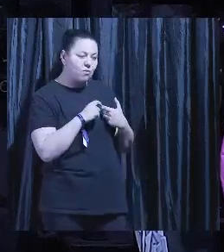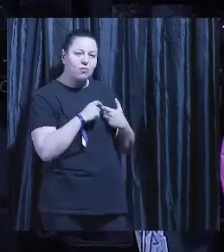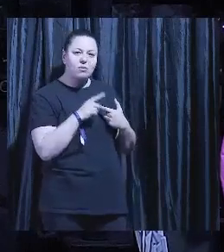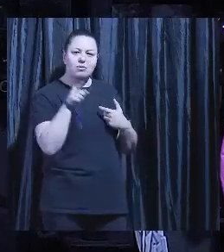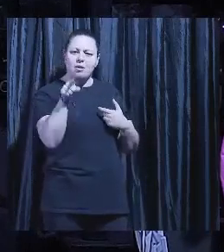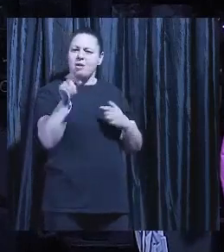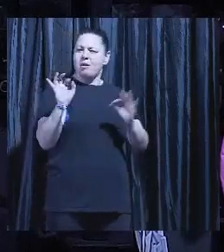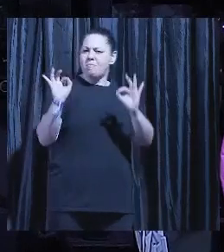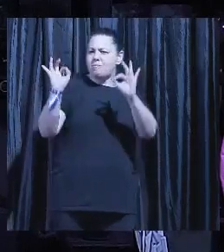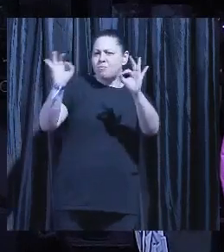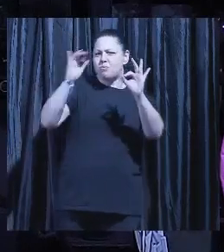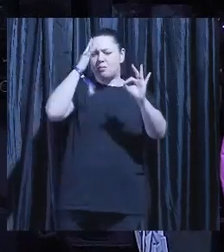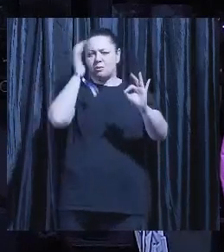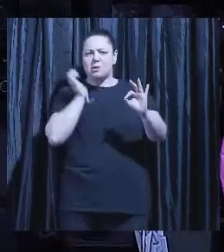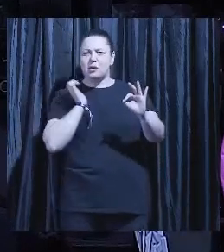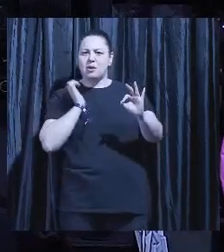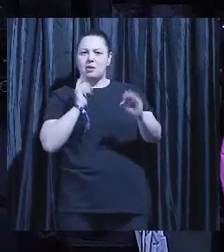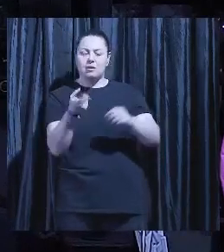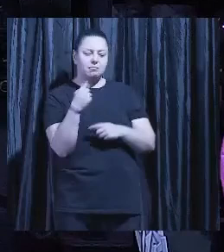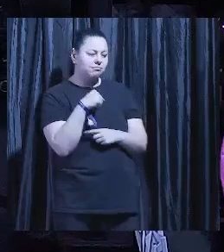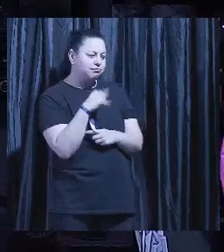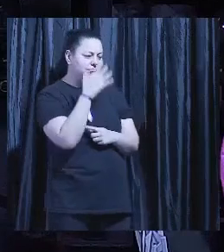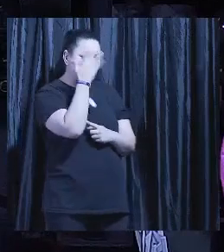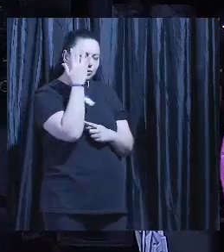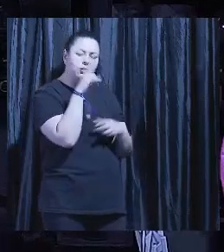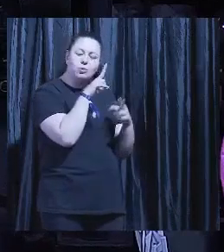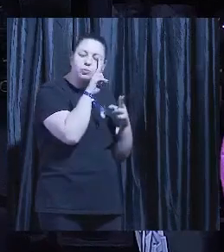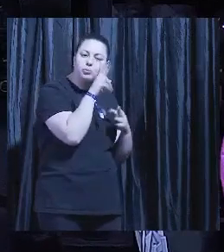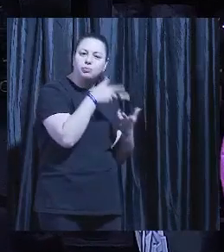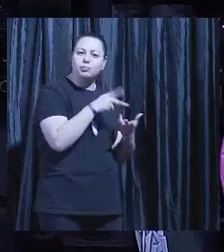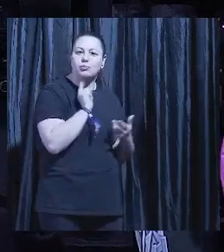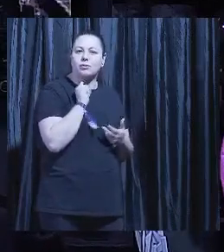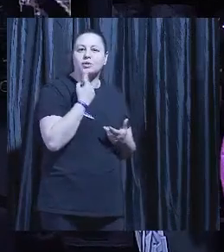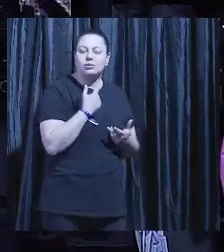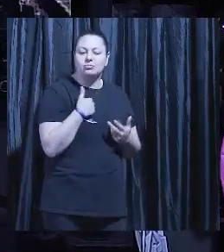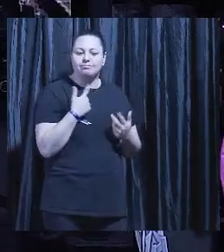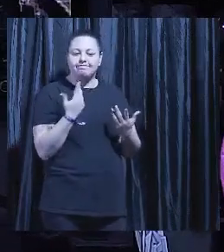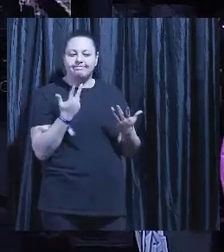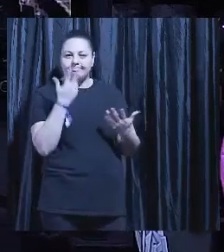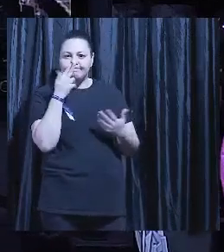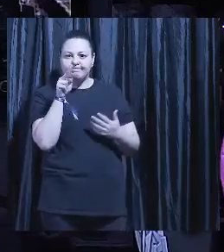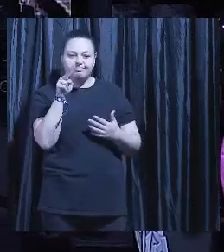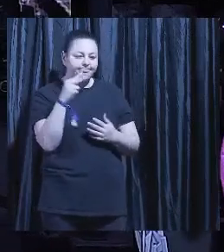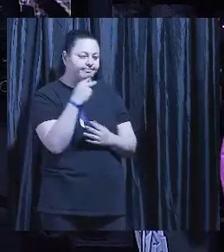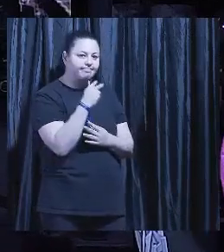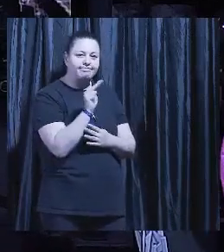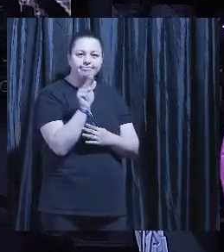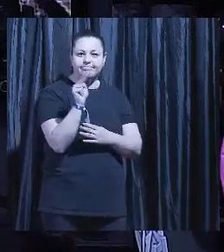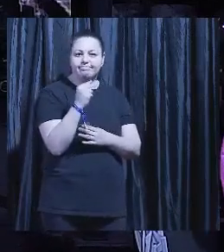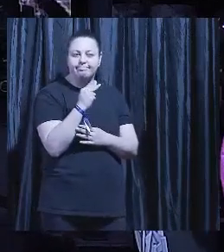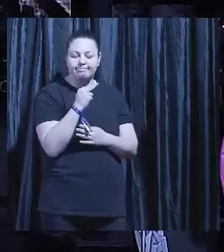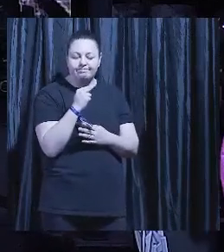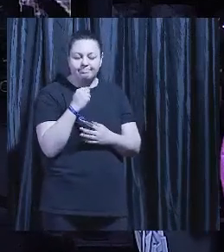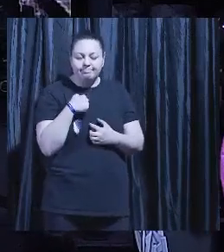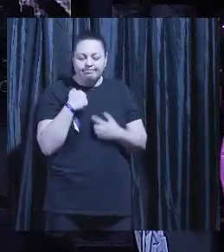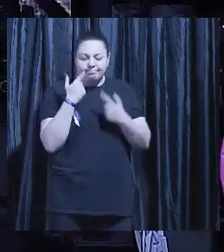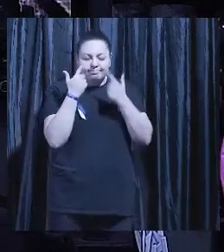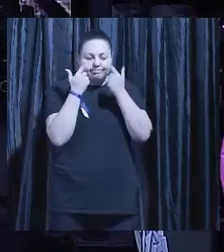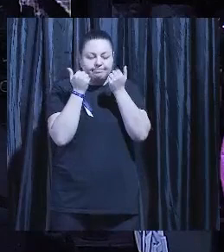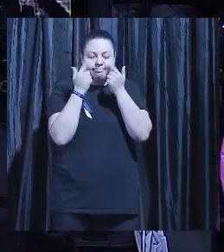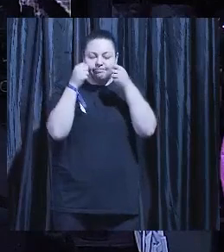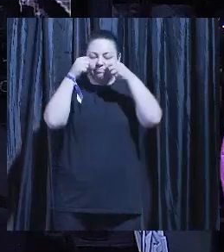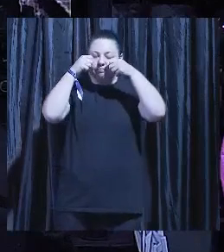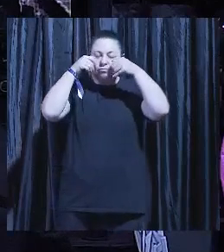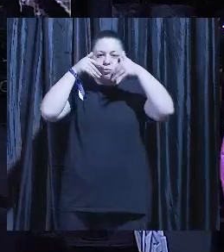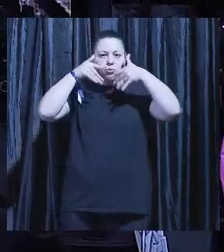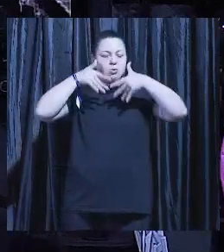riqueza, limusine, Ferrari. Aqui, pessoas deitadas no meio do lixo. Eu tive uma crise de choro muito grande e comecei